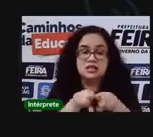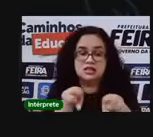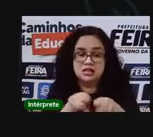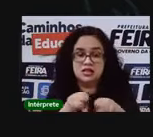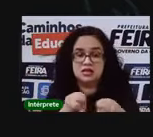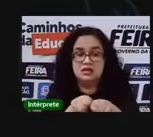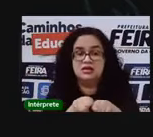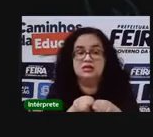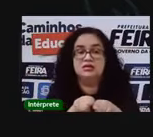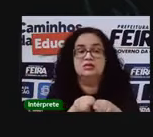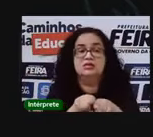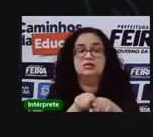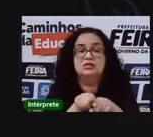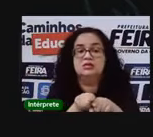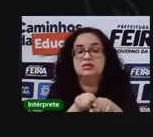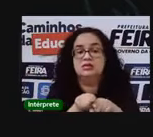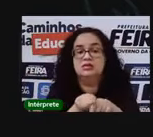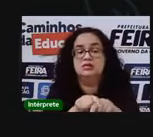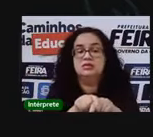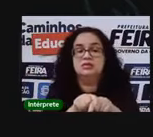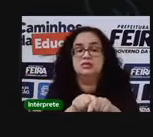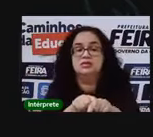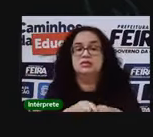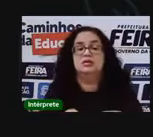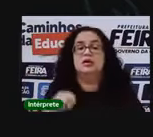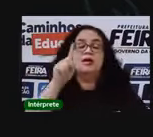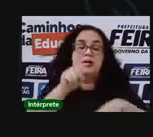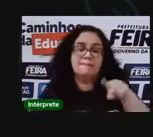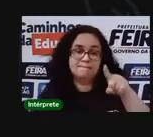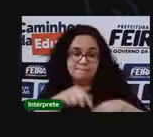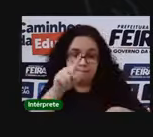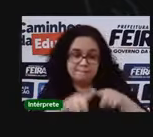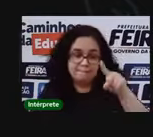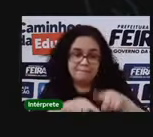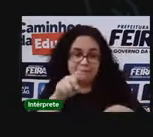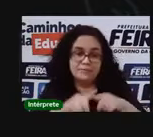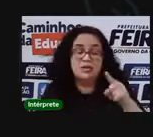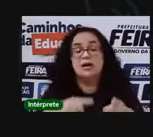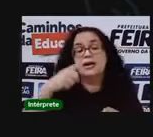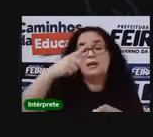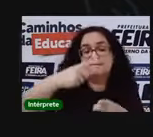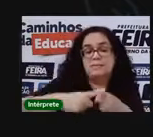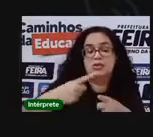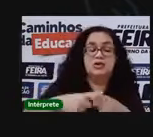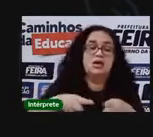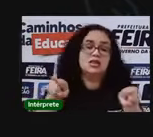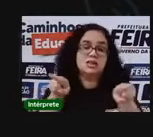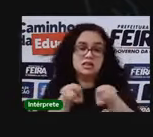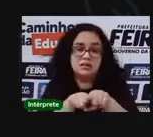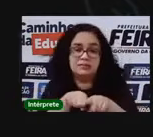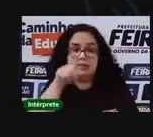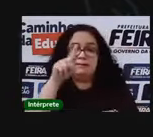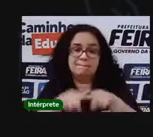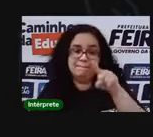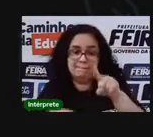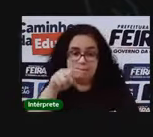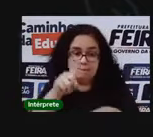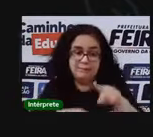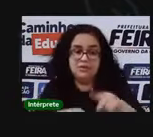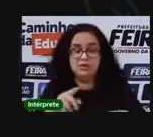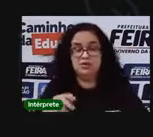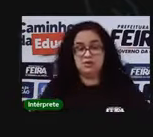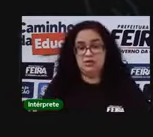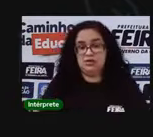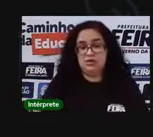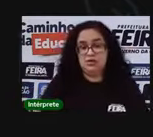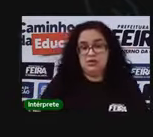de forma mais prática, doação, não é? Material. Porque também essa materialidade, não é? Ou a barriga da gente,